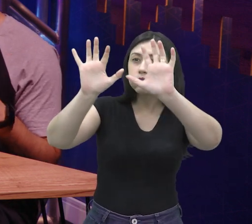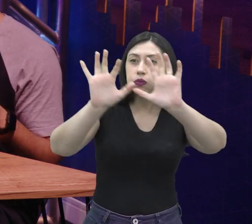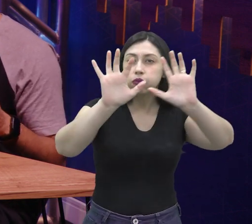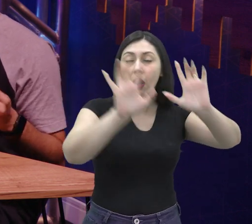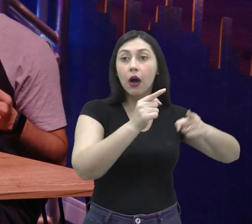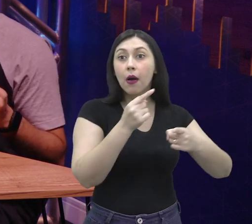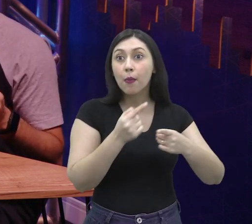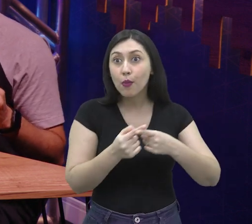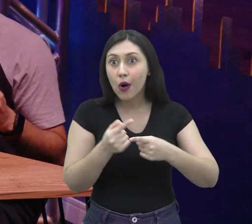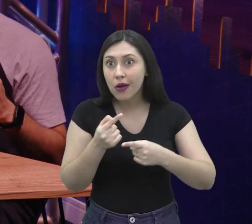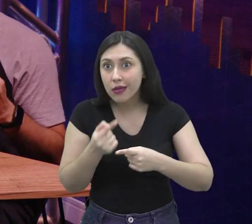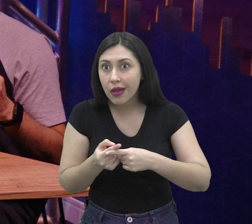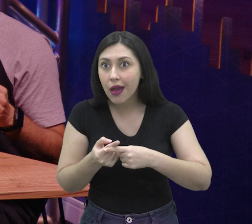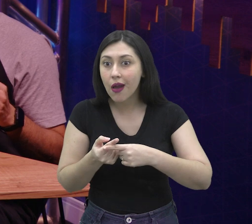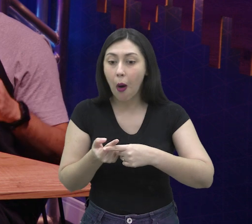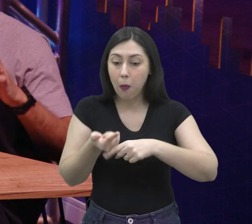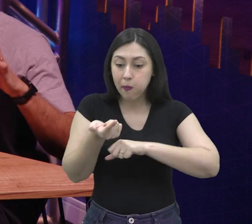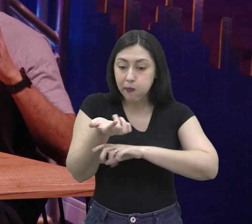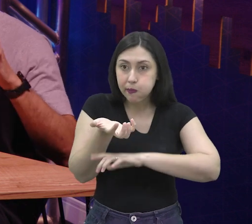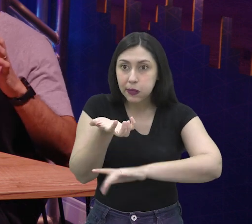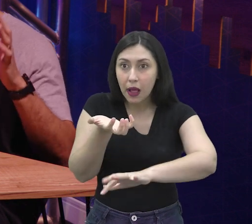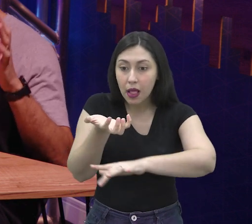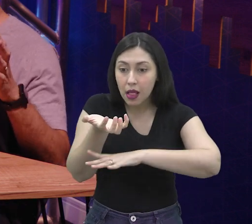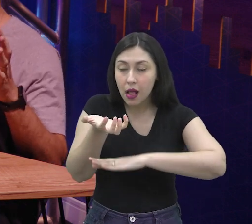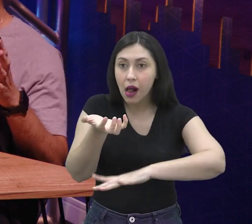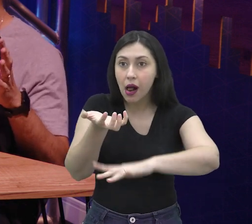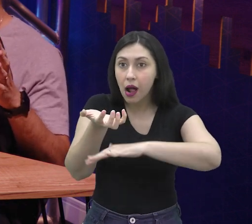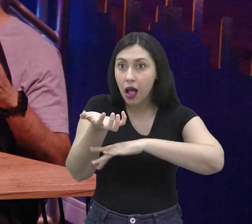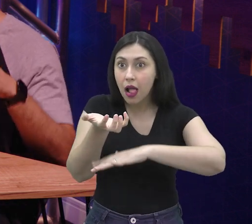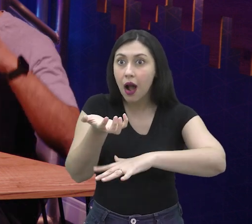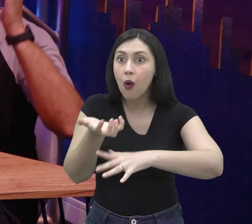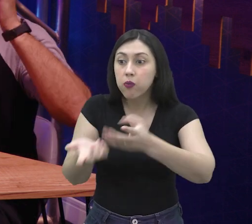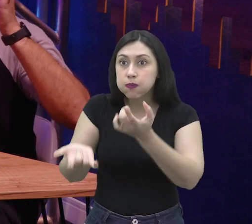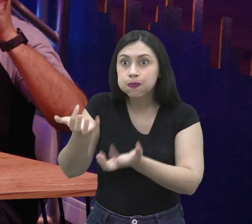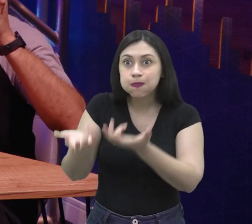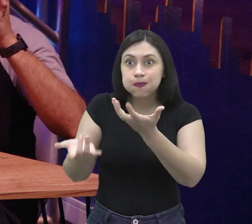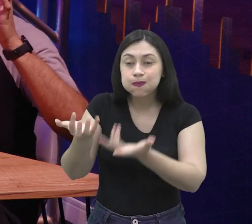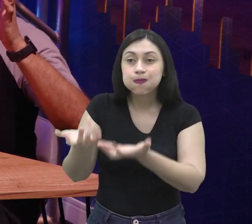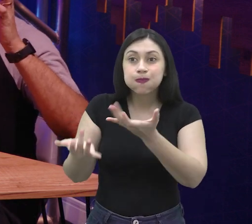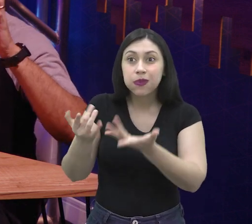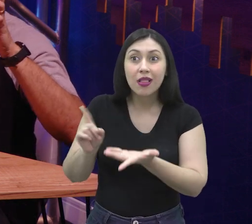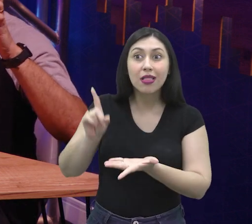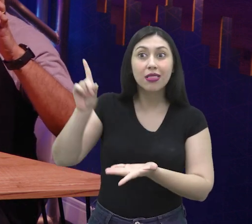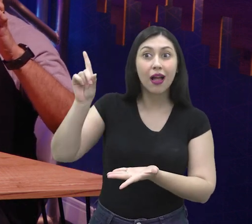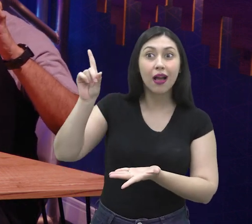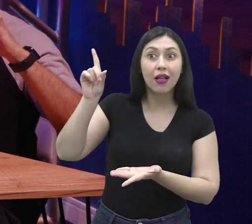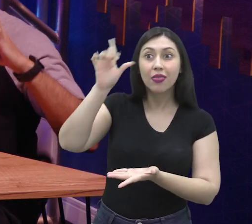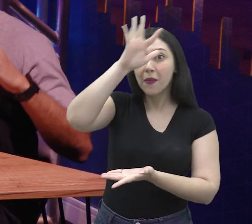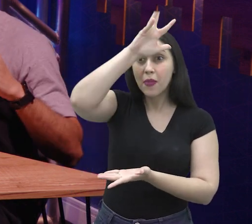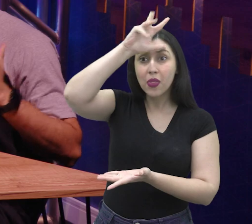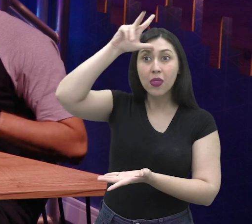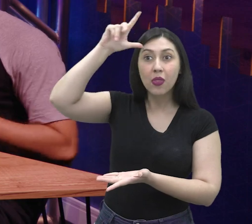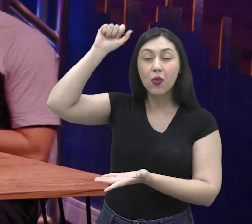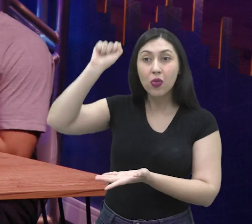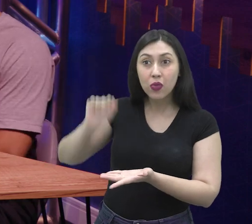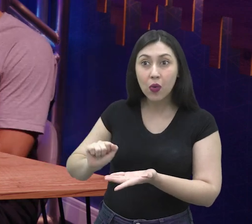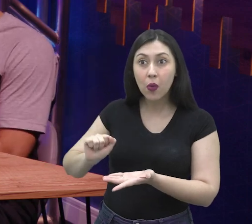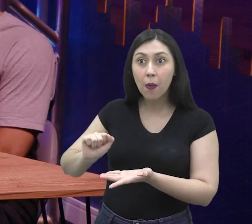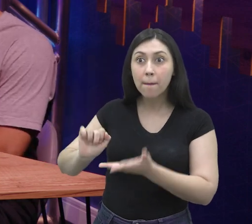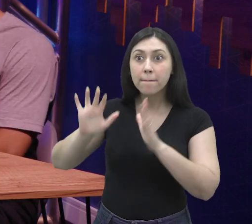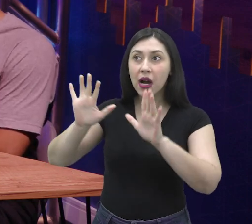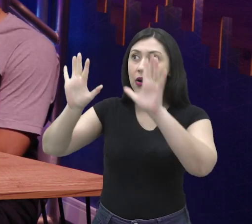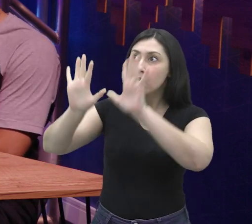no Pantanal. E tipo assim, chegou do Pantanal, lá no Mato Grosso, esse incêndio, e a fumaça